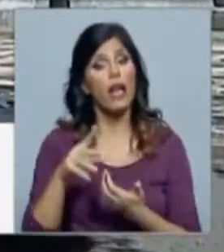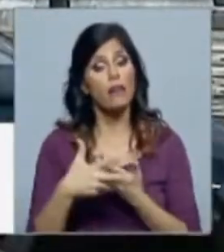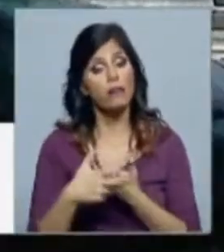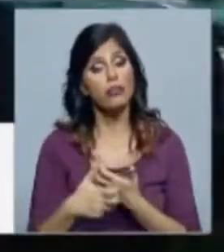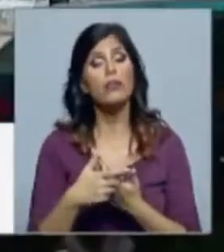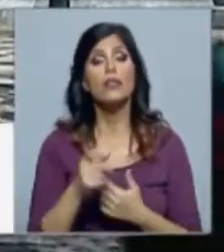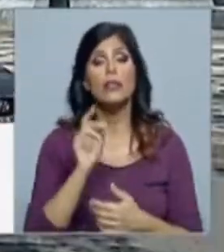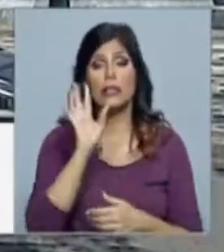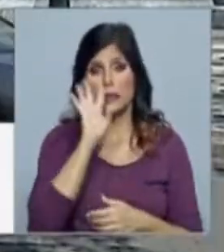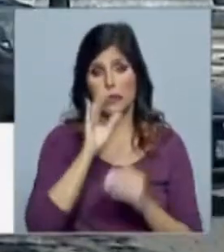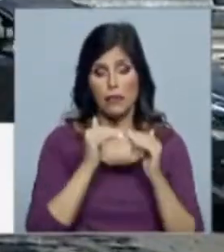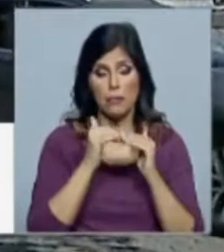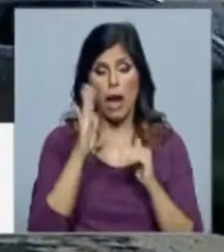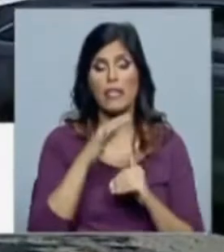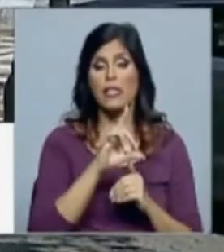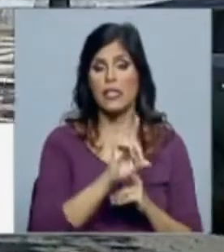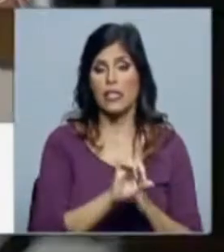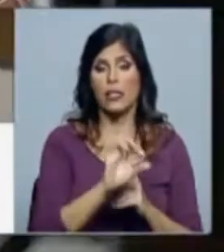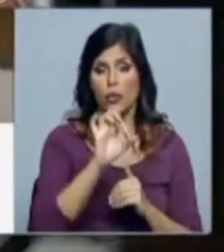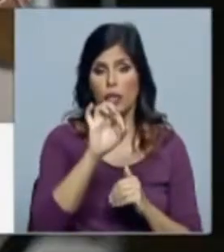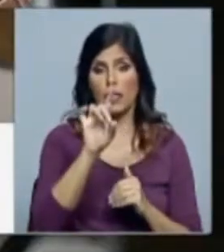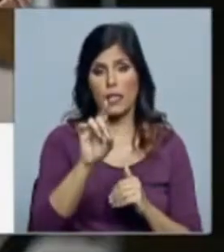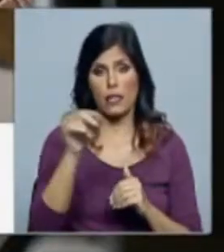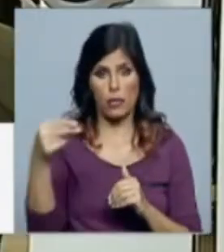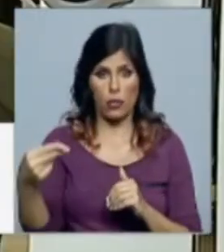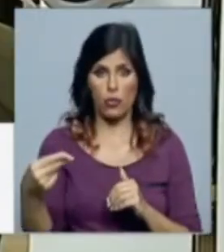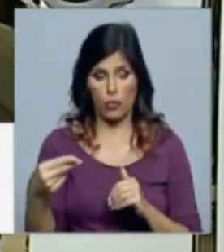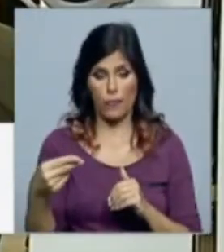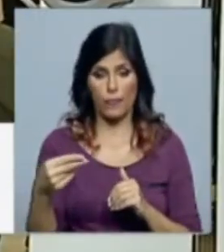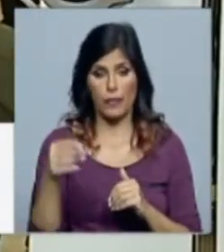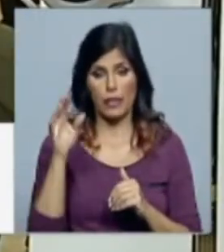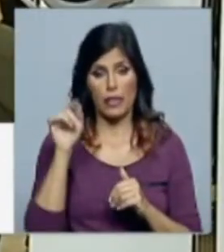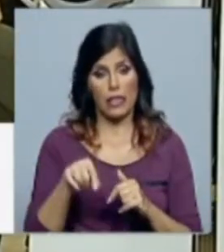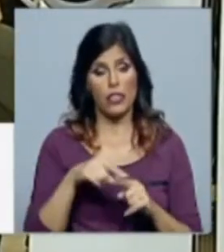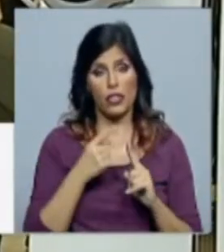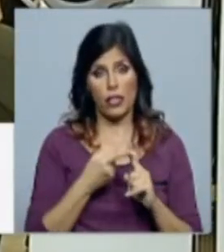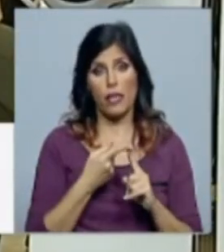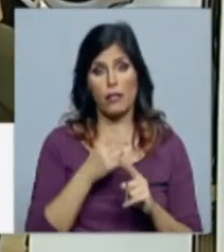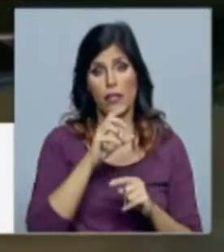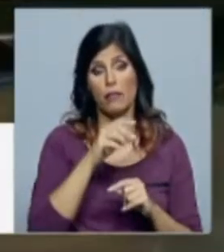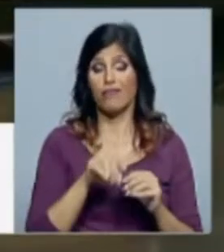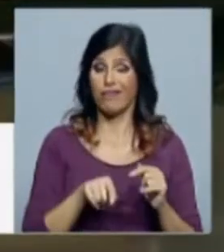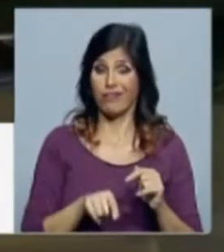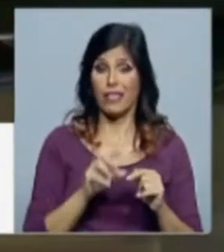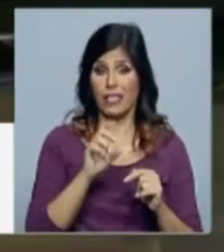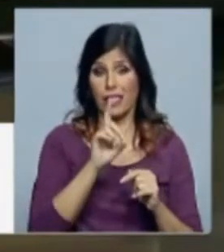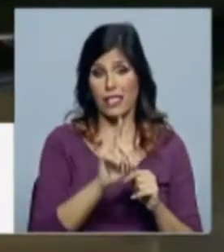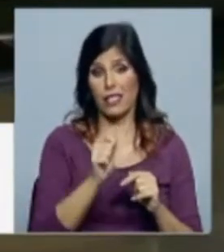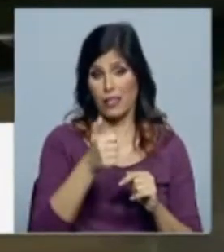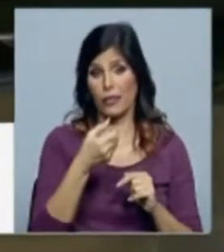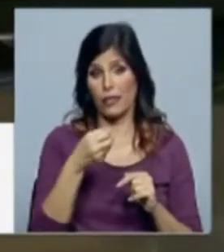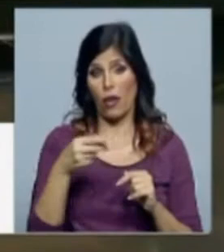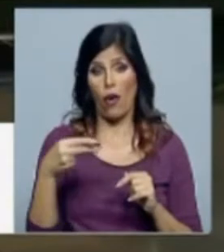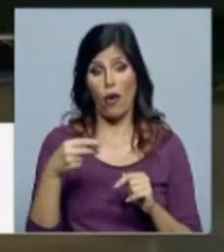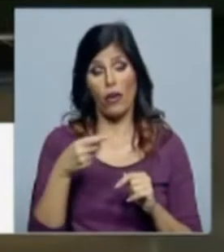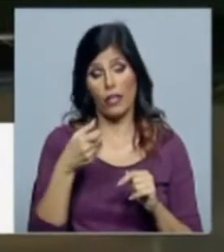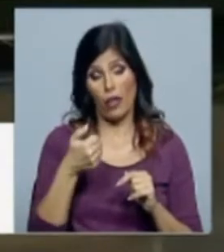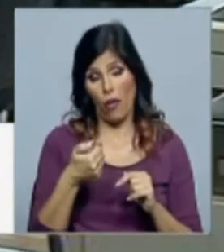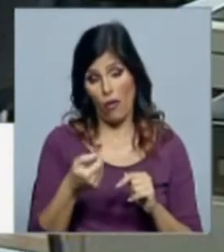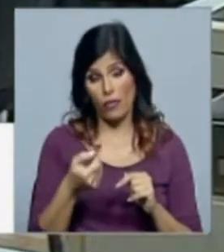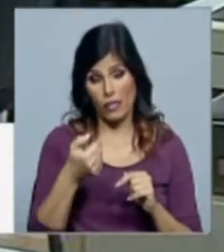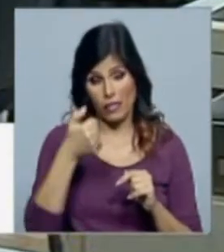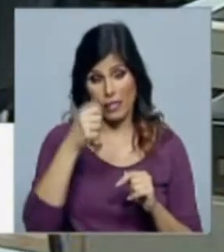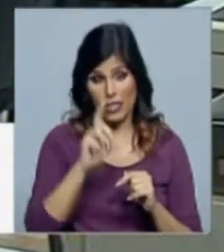rendimentos acima de 686 euros quando este ano o limite era de 659 euros as